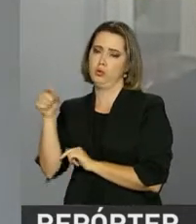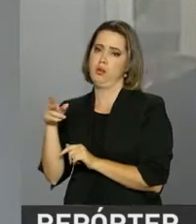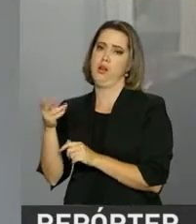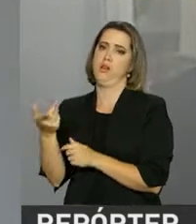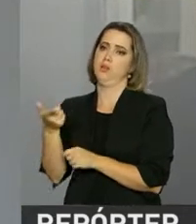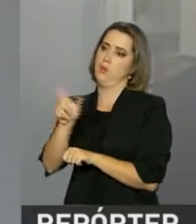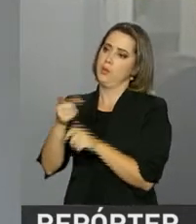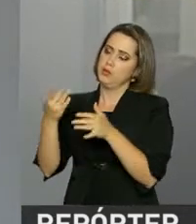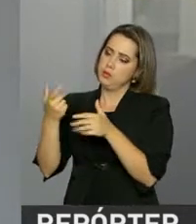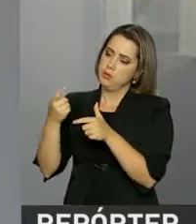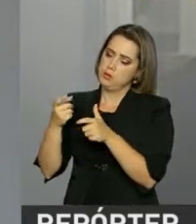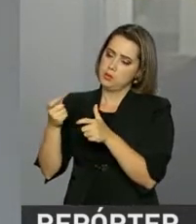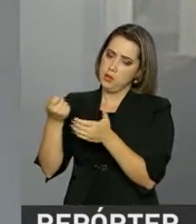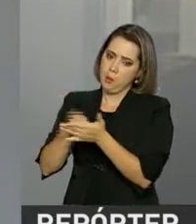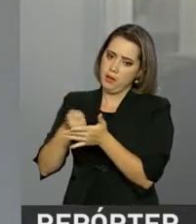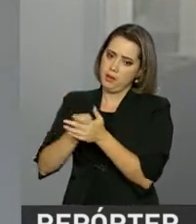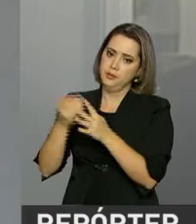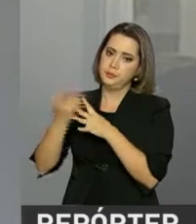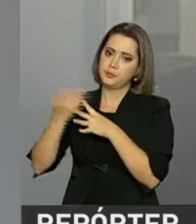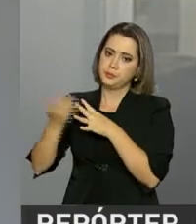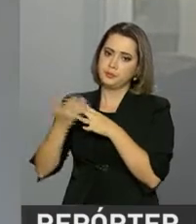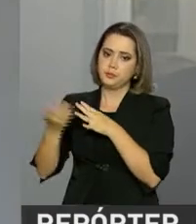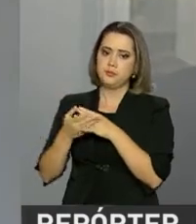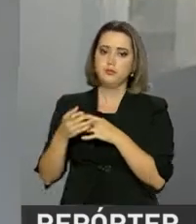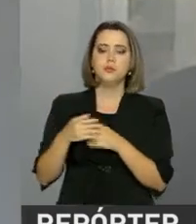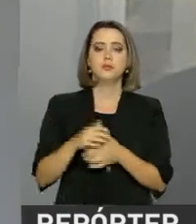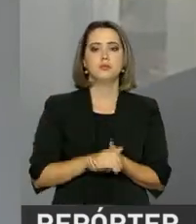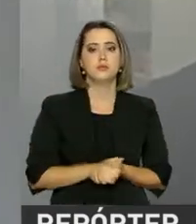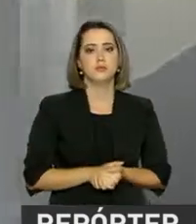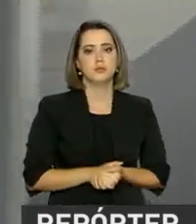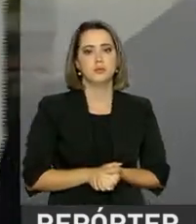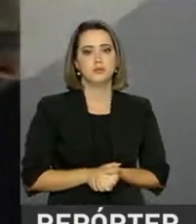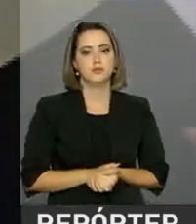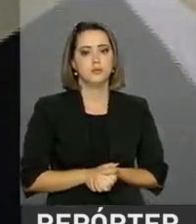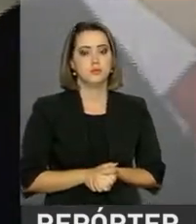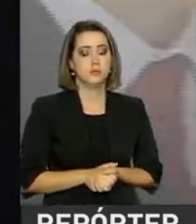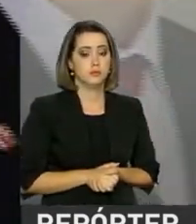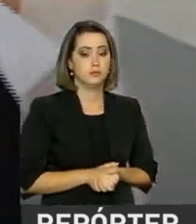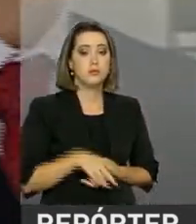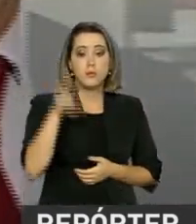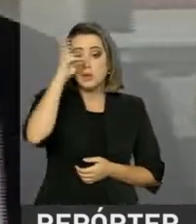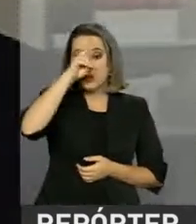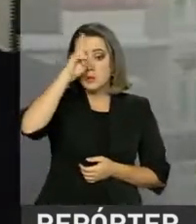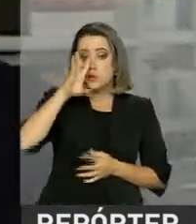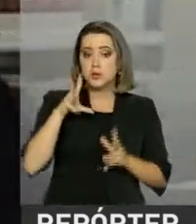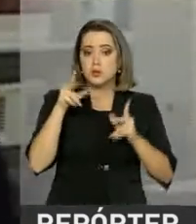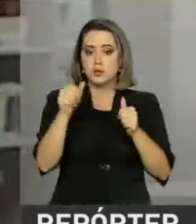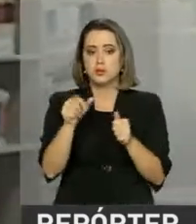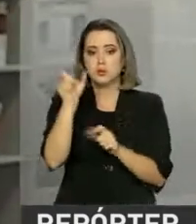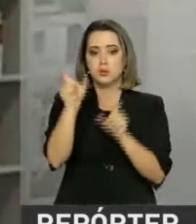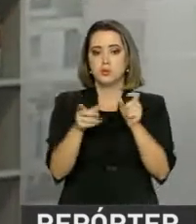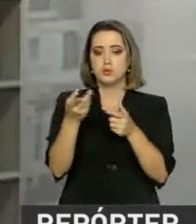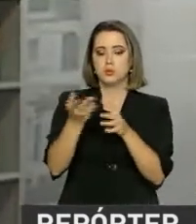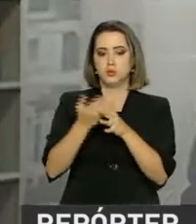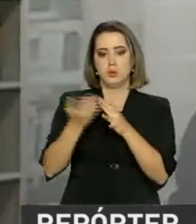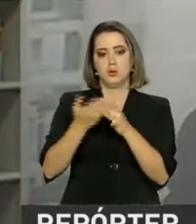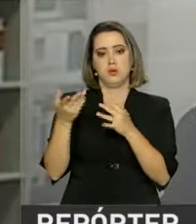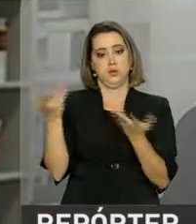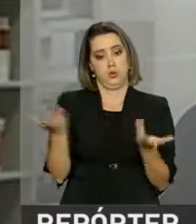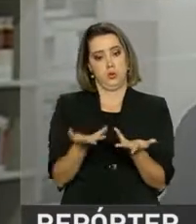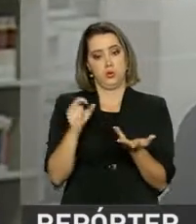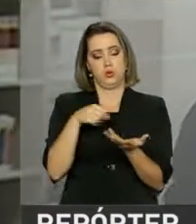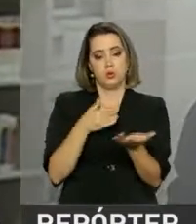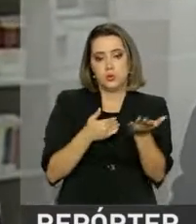renegociar ea partir daí que está suas dívidas lembrando a todos que o crédito rotativo que vale a